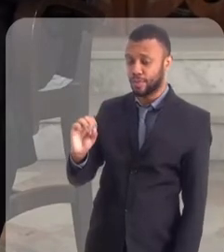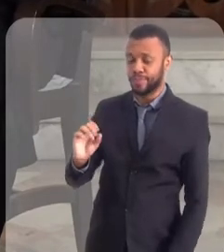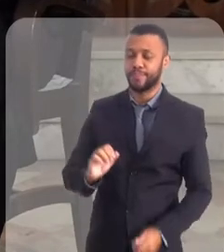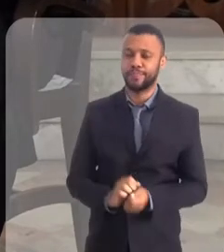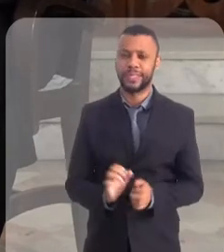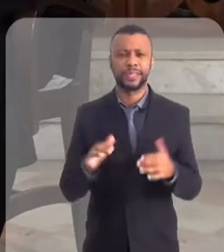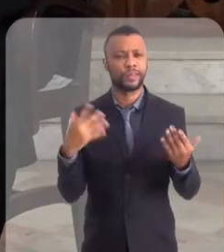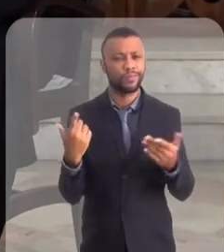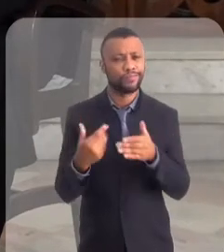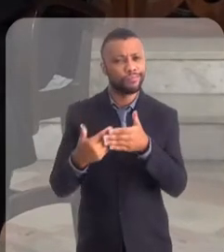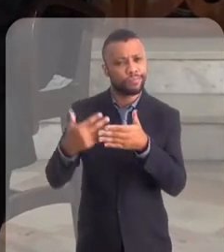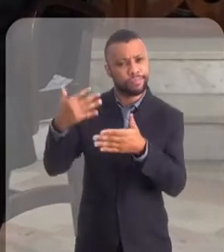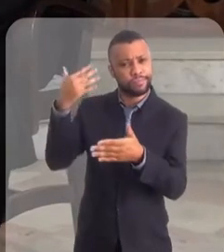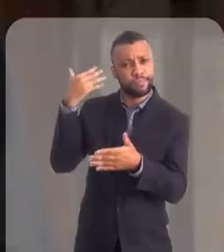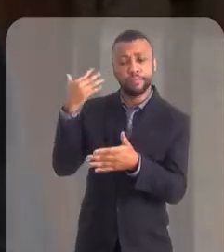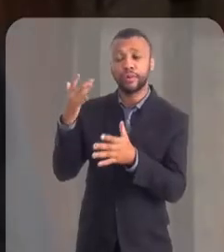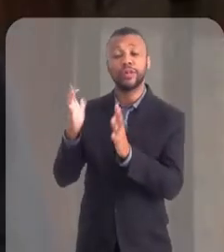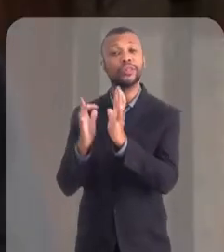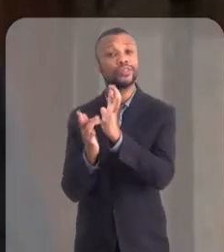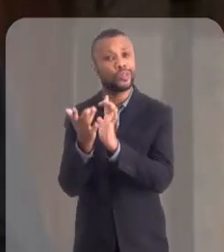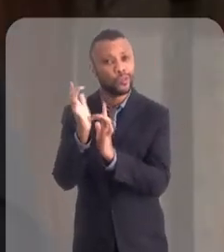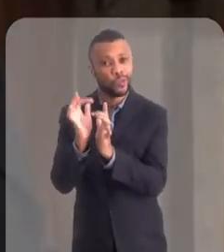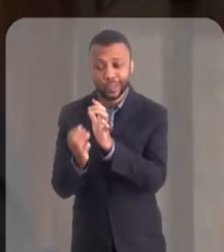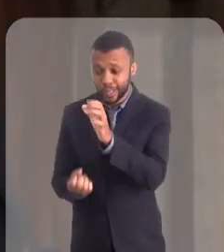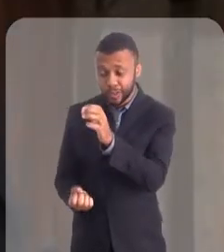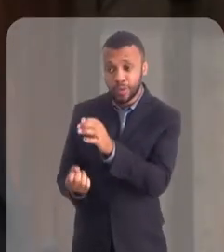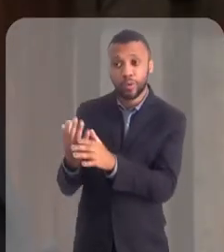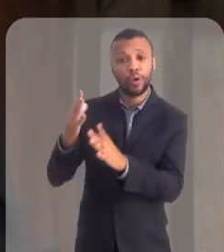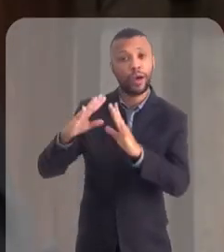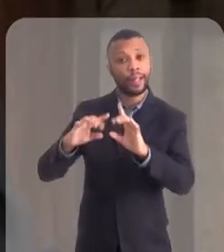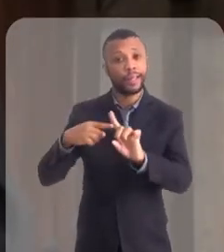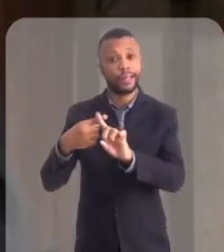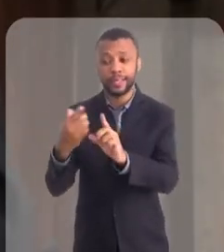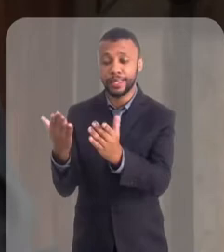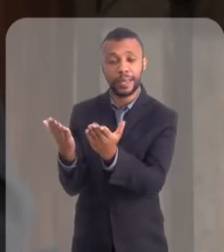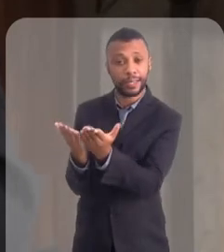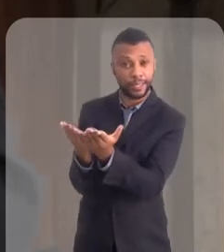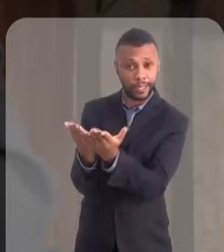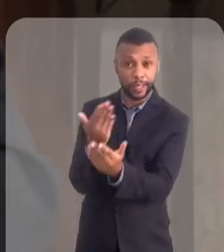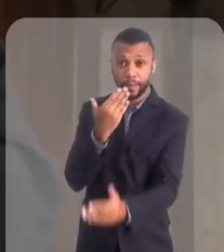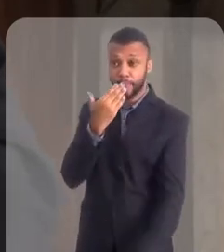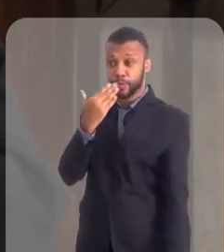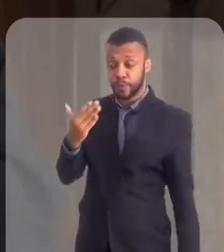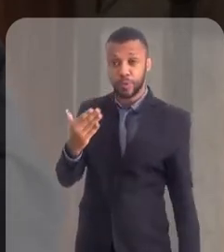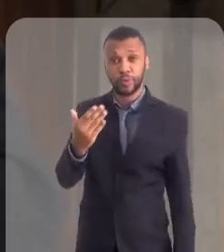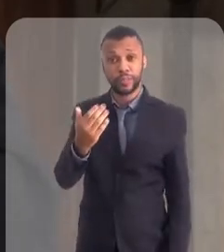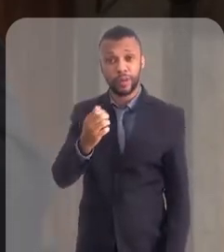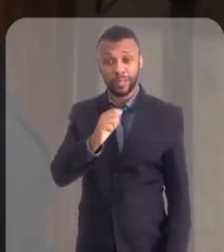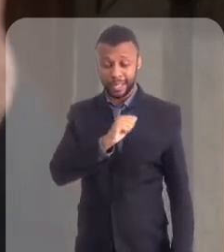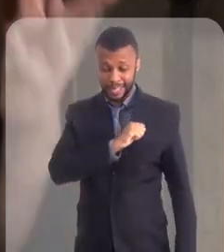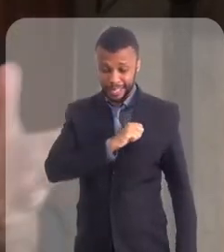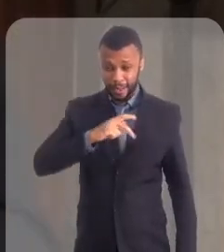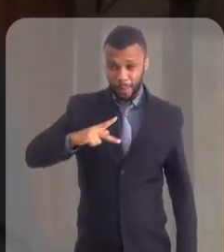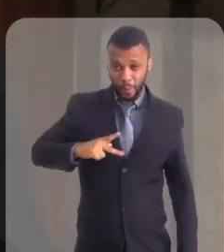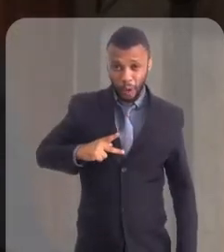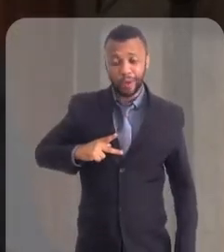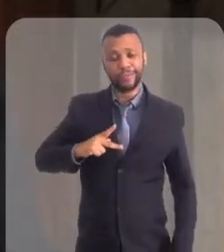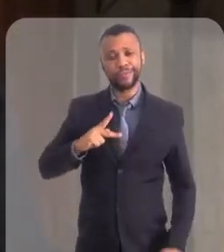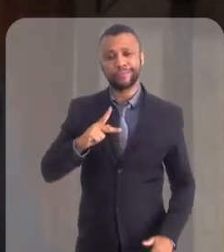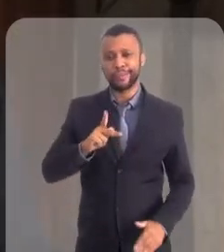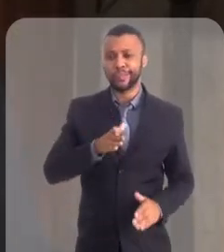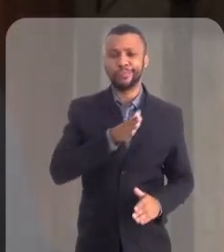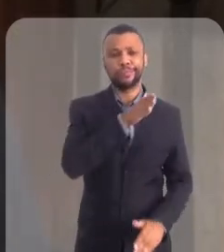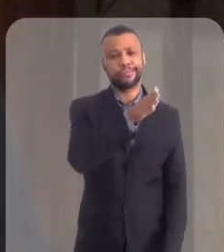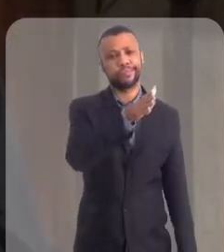o Senhor Jesus, fundador da Igreja Cristã, quando ele mandou que seus apóstolos saíssem pelo mundo pregando